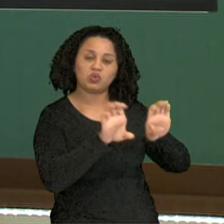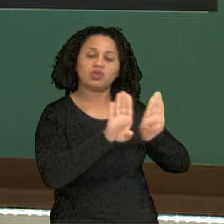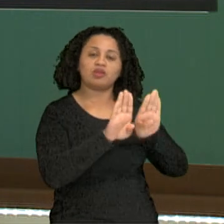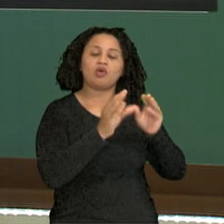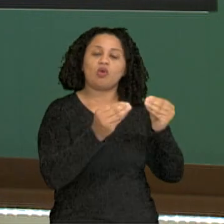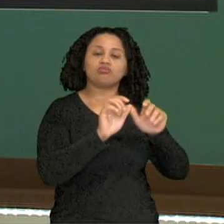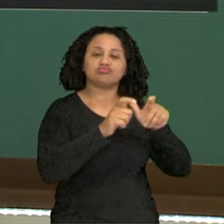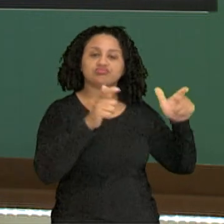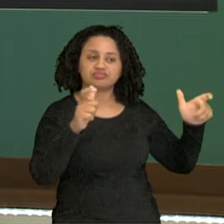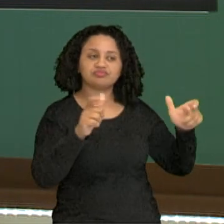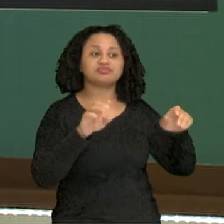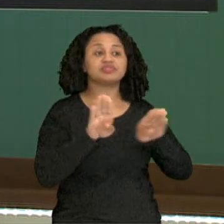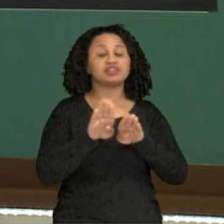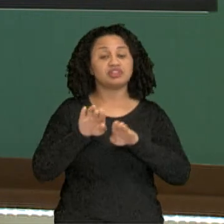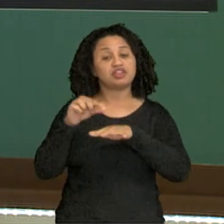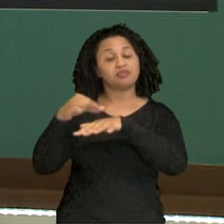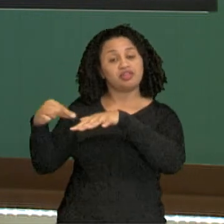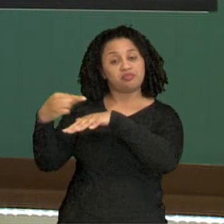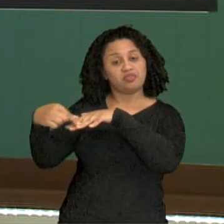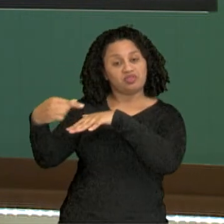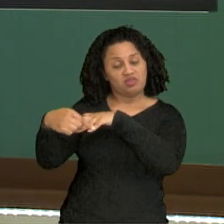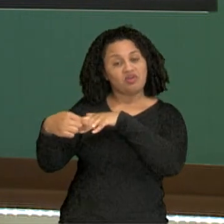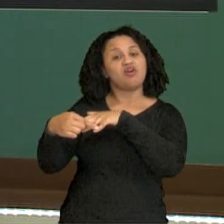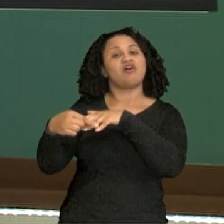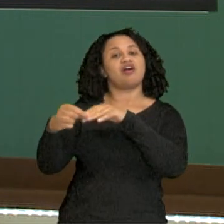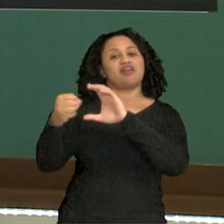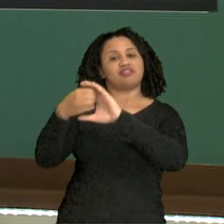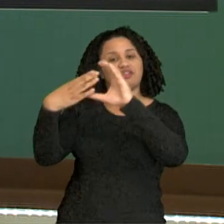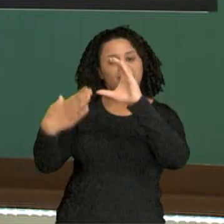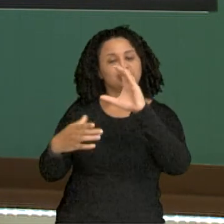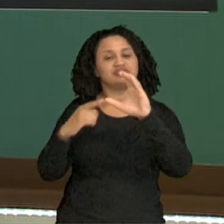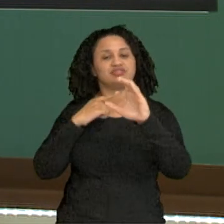reprodução. E a mesma coisa para as pteridófitas, suas